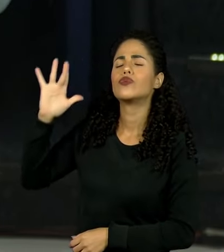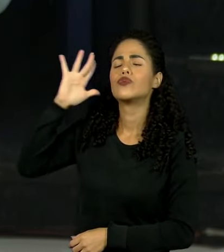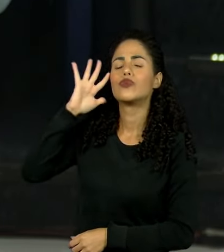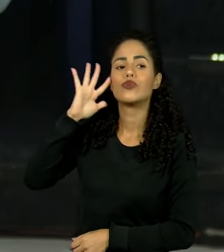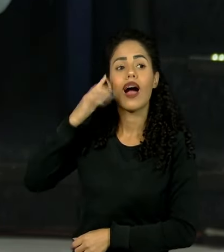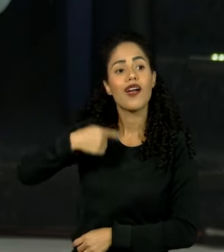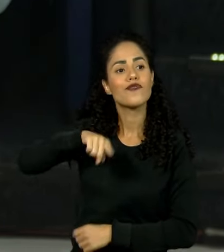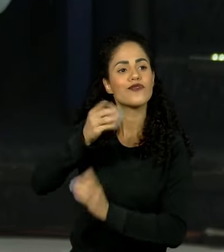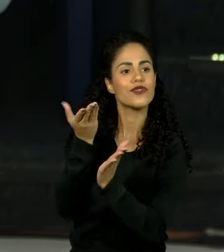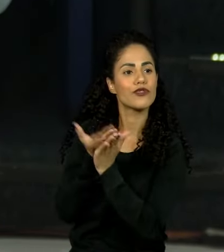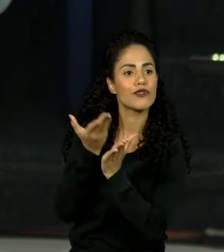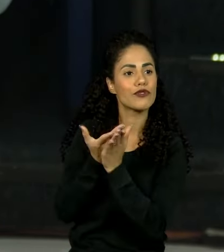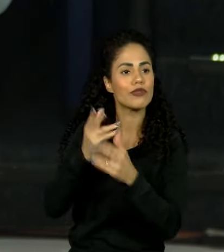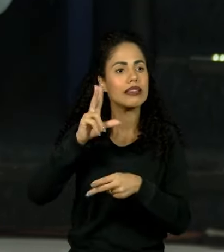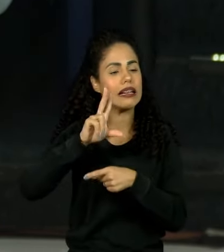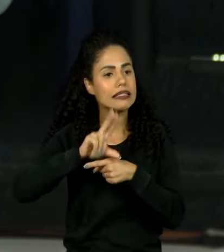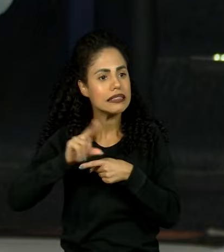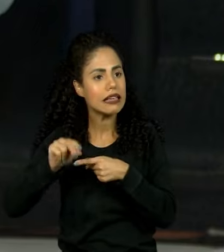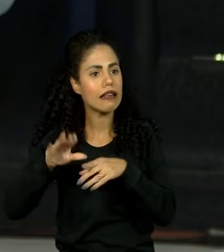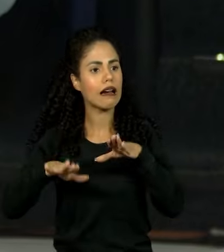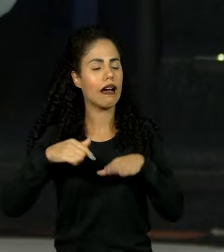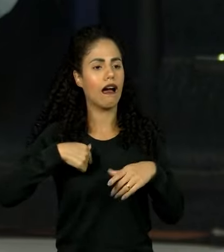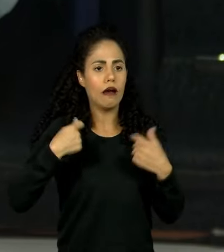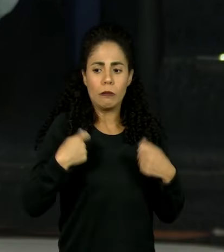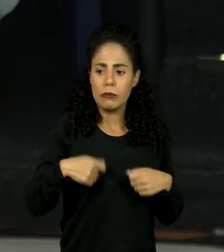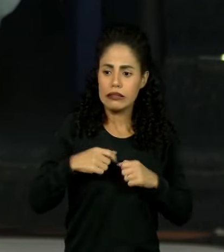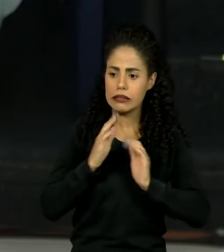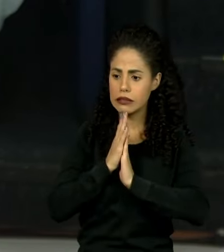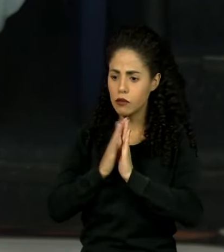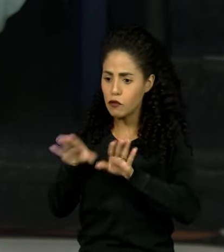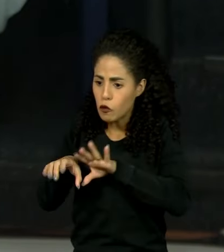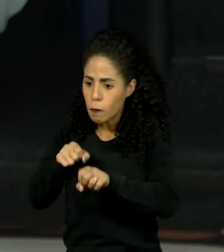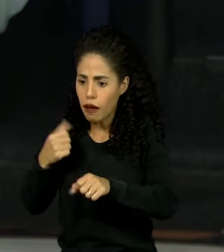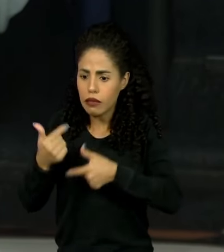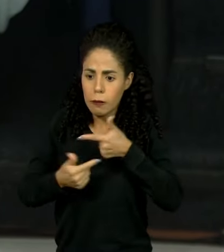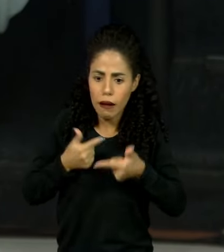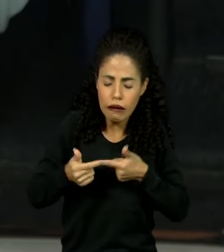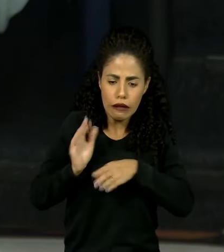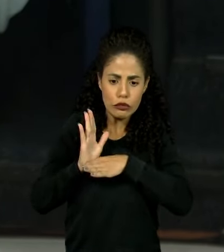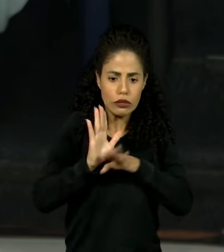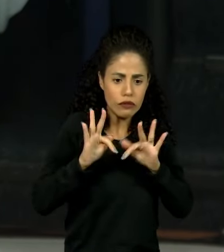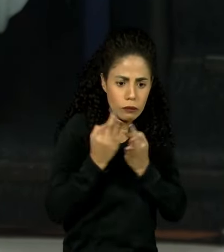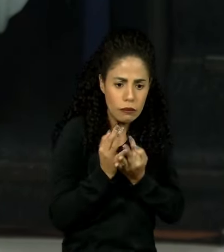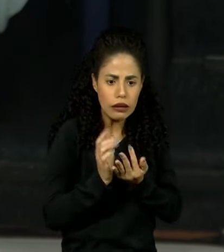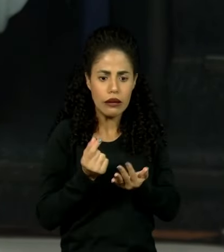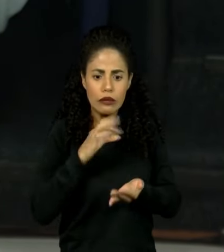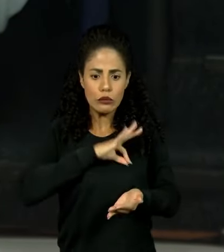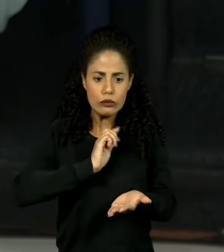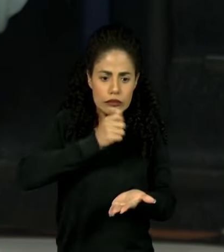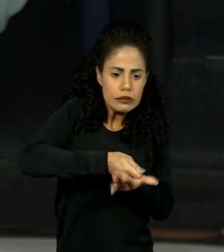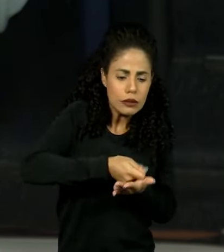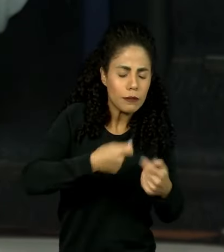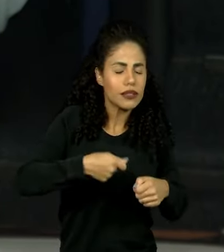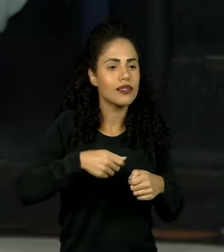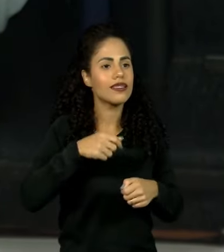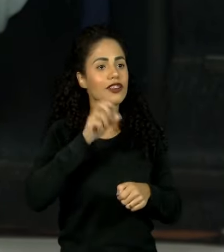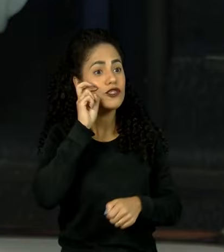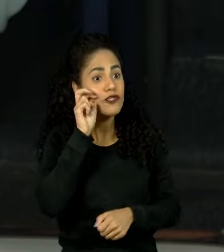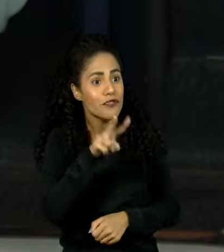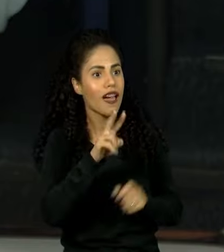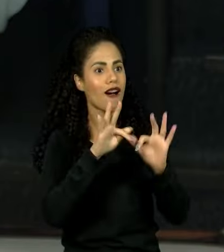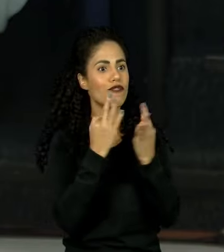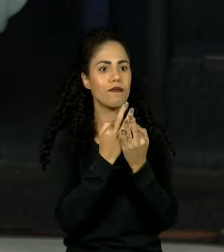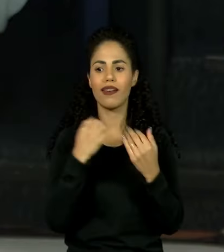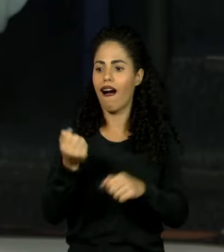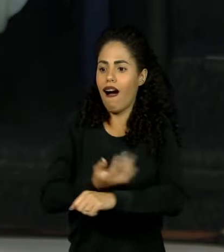Senac assim meu Deus preciso eu preciso me formar Preciso trabalhar Preciso ajudar a minha família né a gente vê emoção dos Pais né